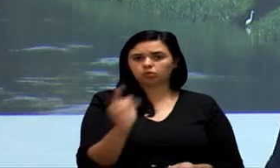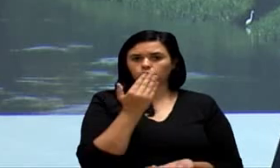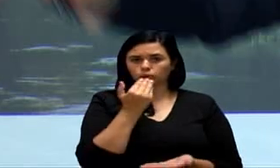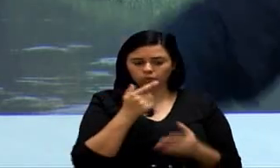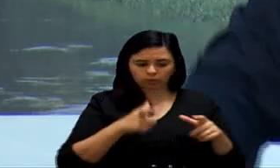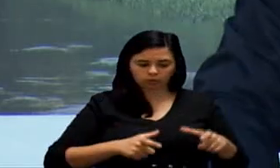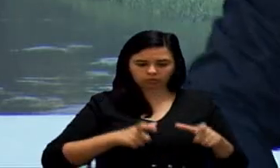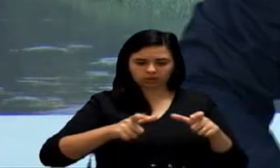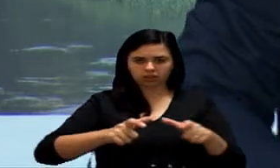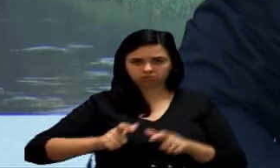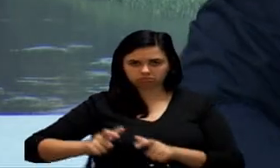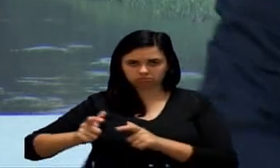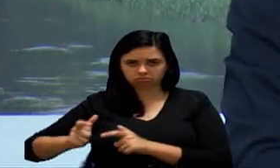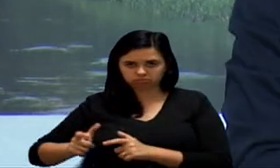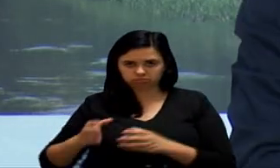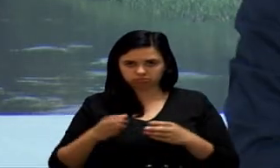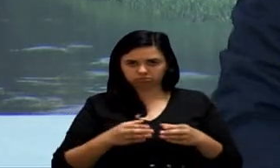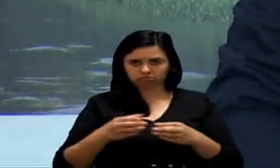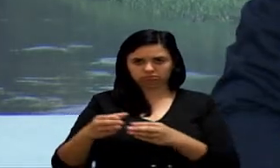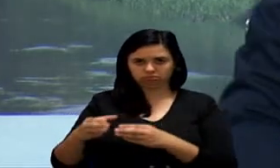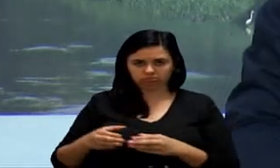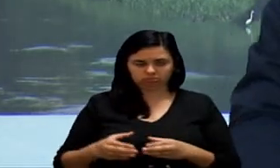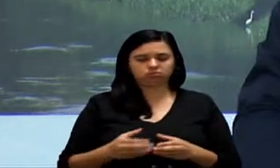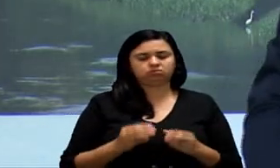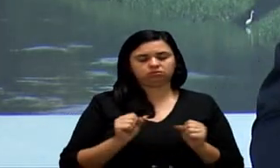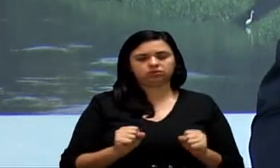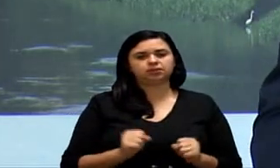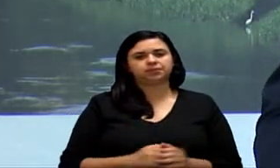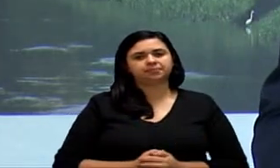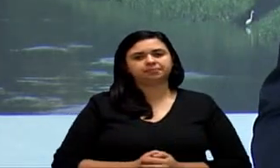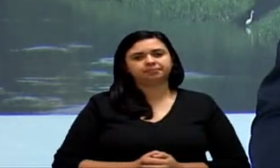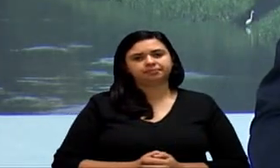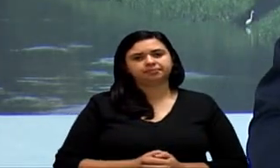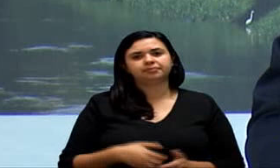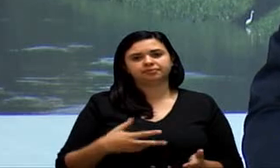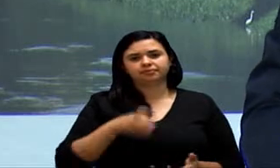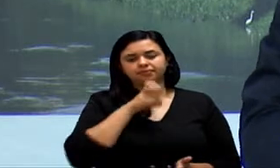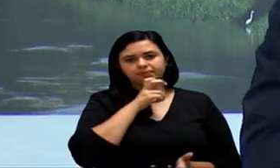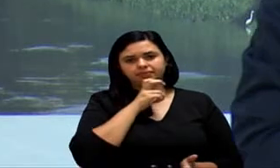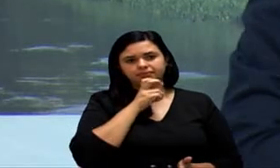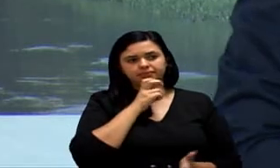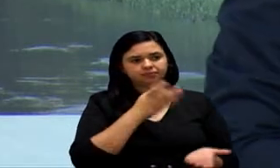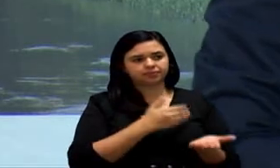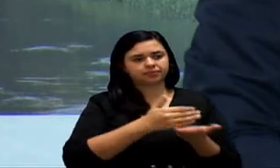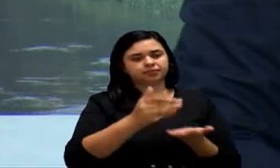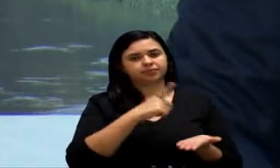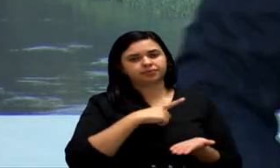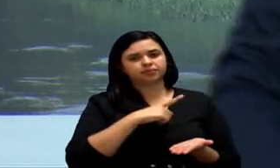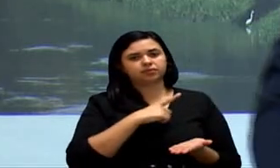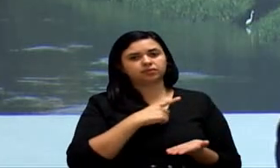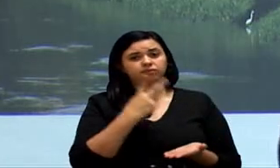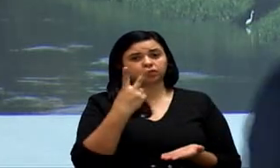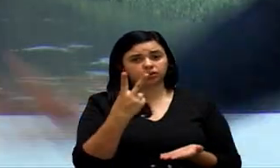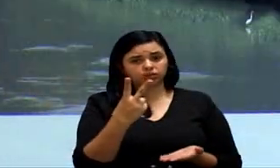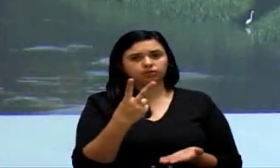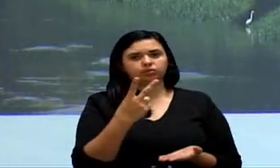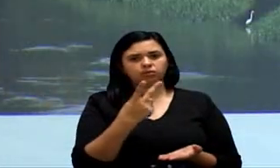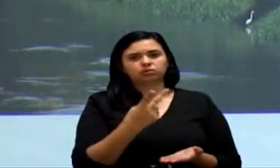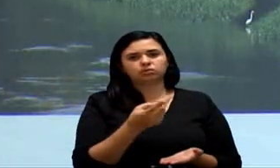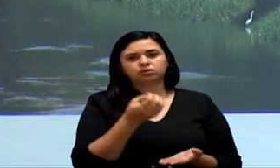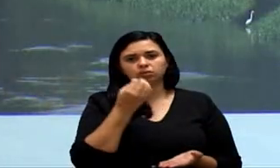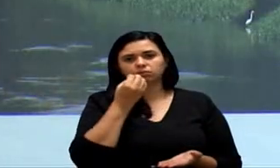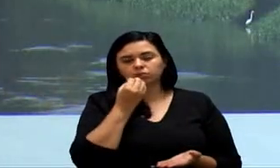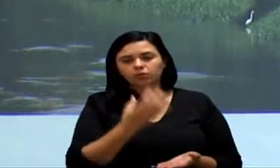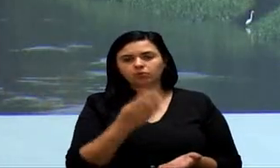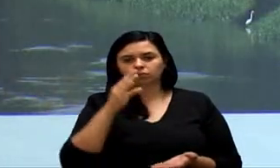no Bom Prato móvel e distribui. Então, Sorocaba vai ter 2 Bom Pratos. A unidade móvel, que daí é bom que não vai ficar só na